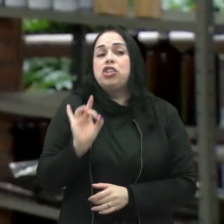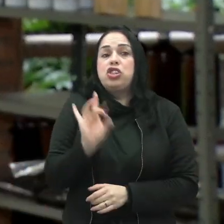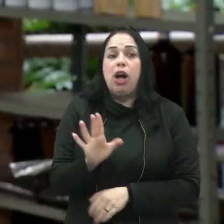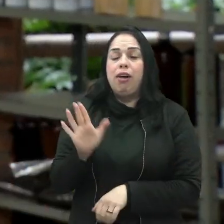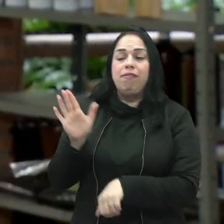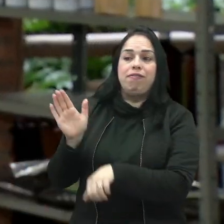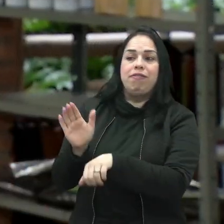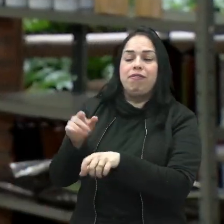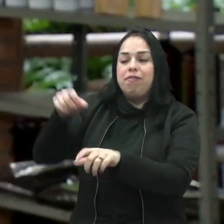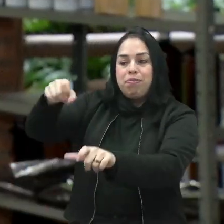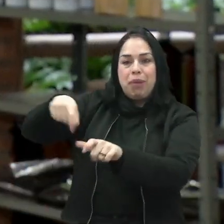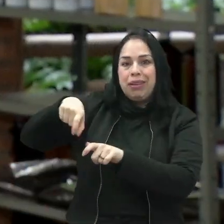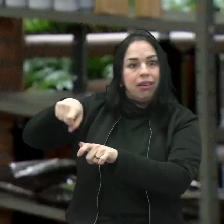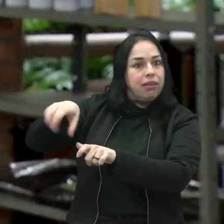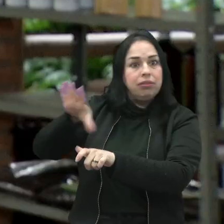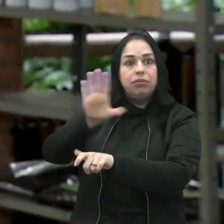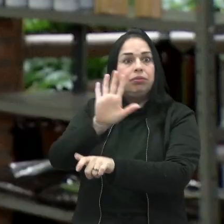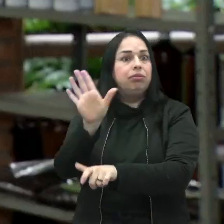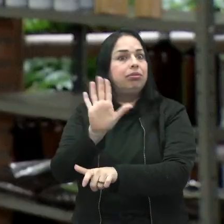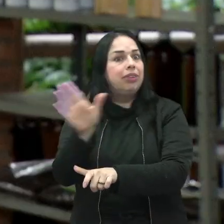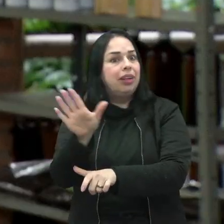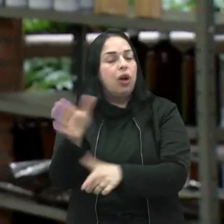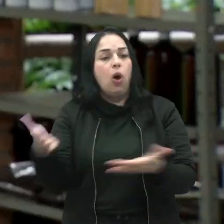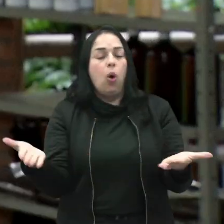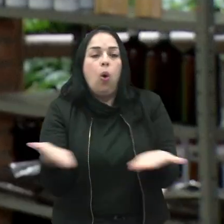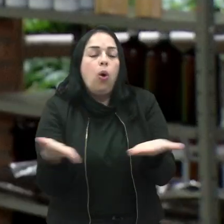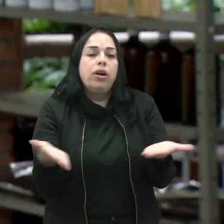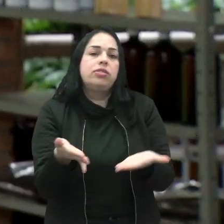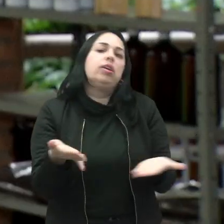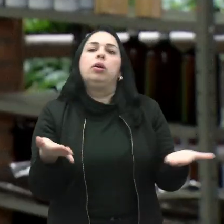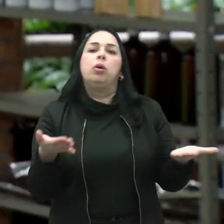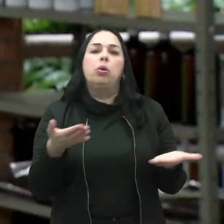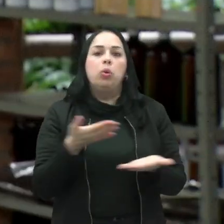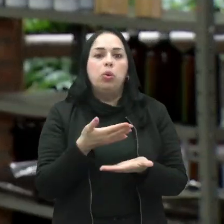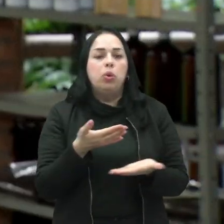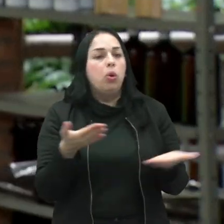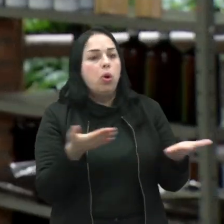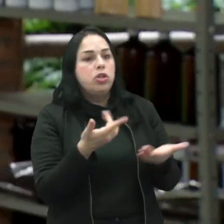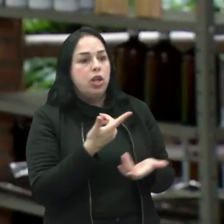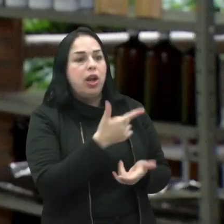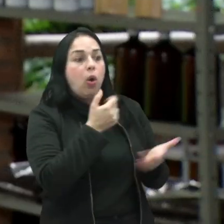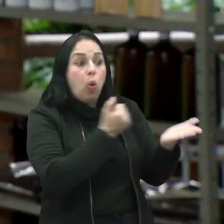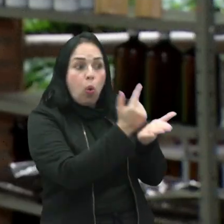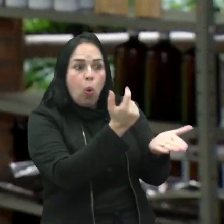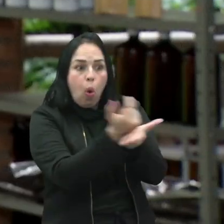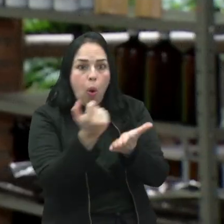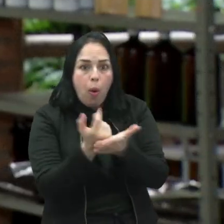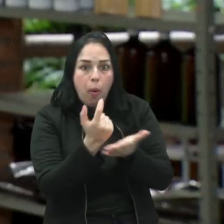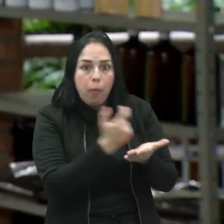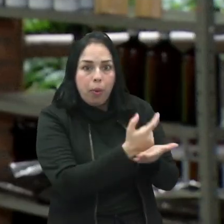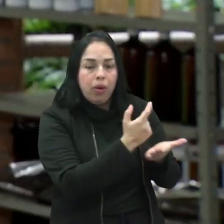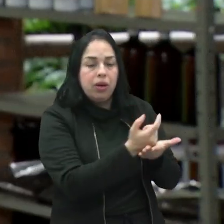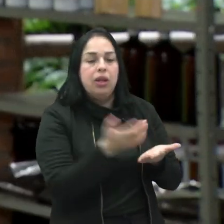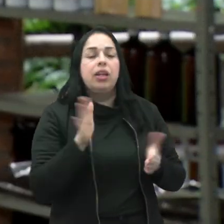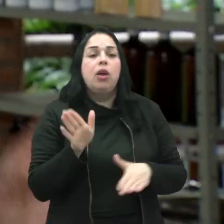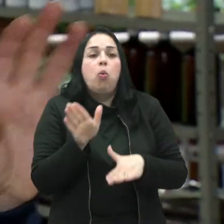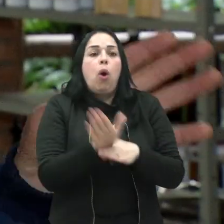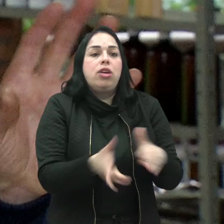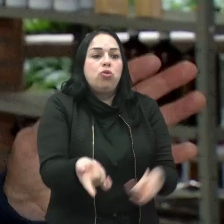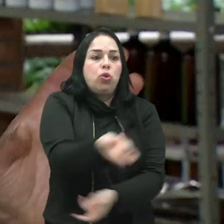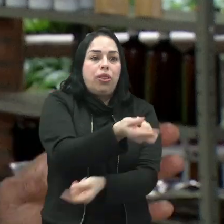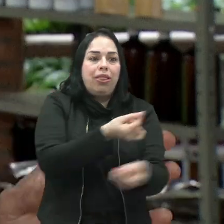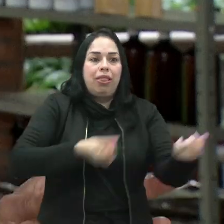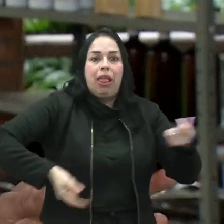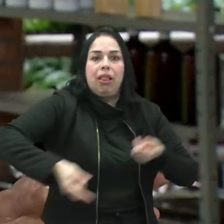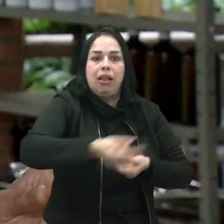contando hoje mais com a produção só da fazenda. Hoje, por exemplo, eu compro a produção de produtores. Então eu fomento